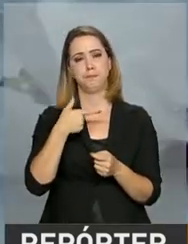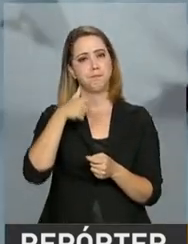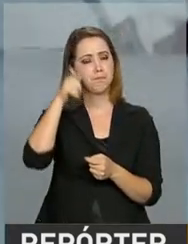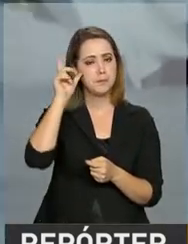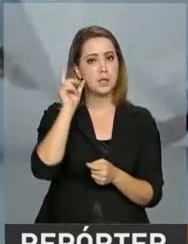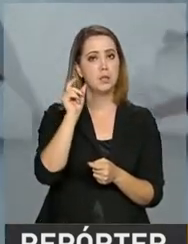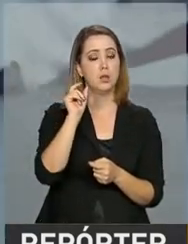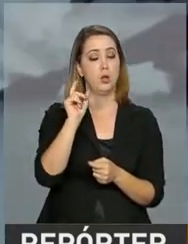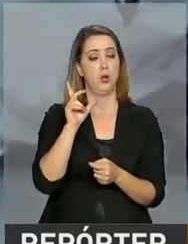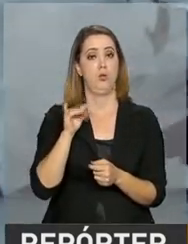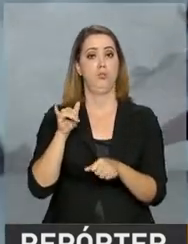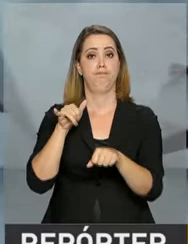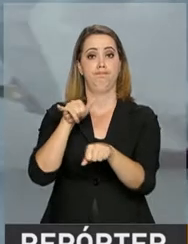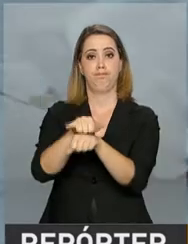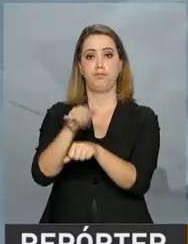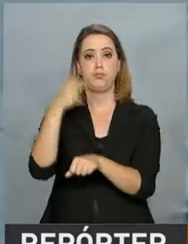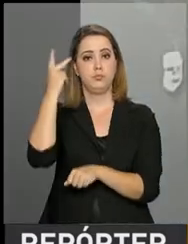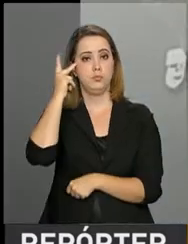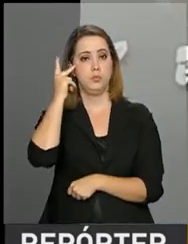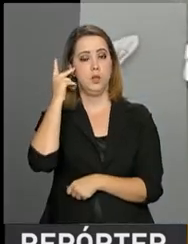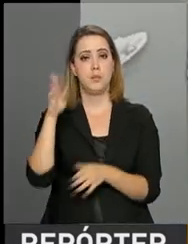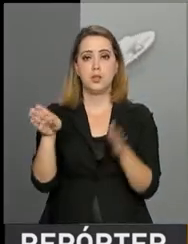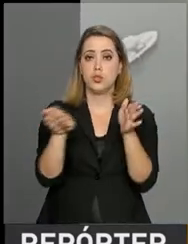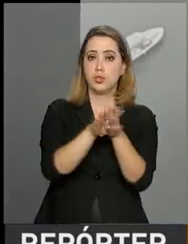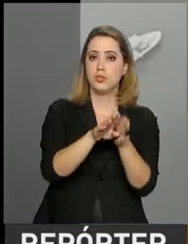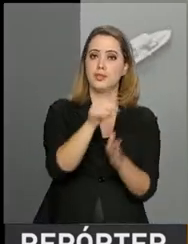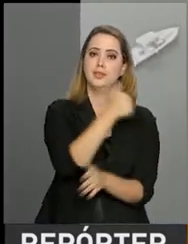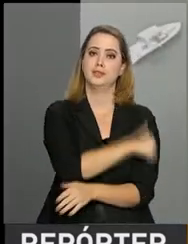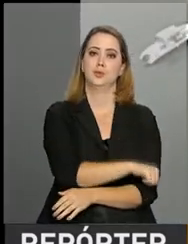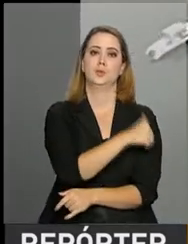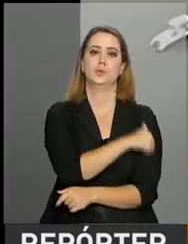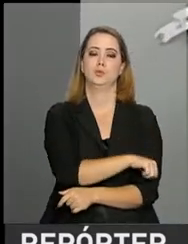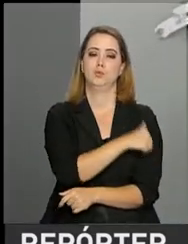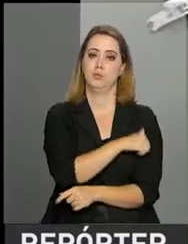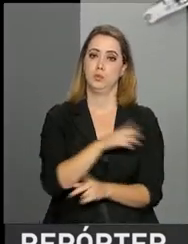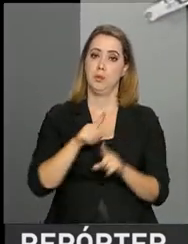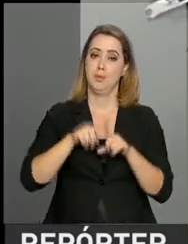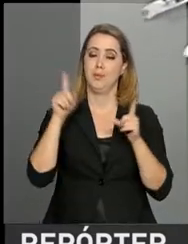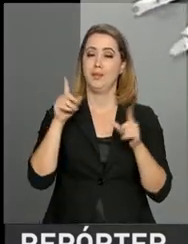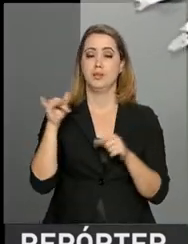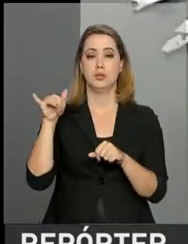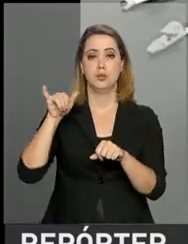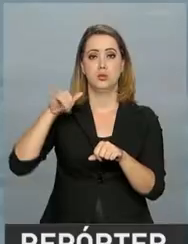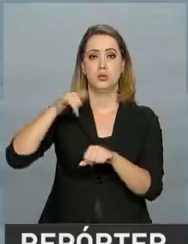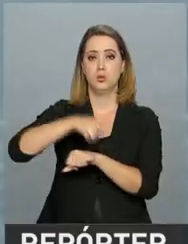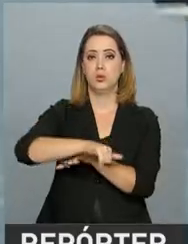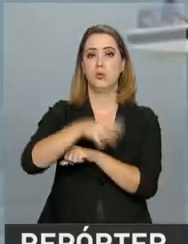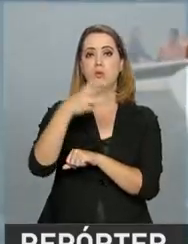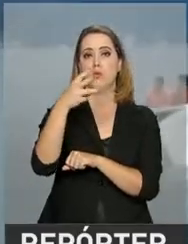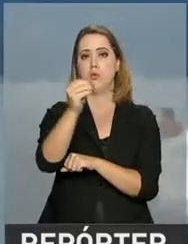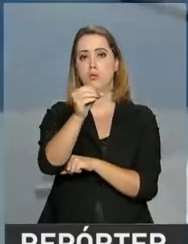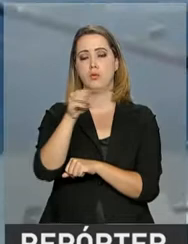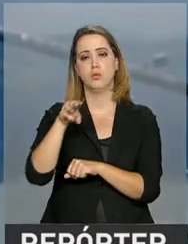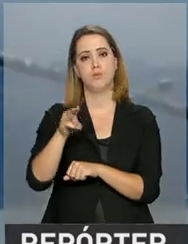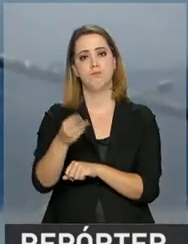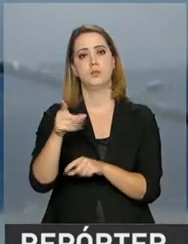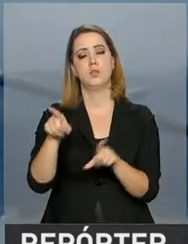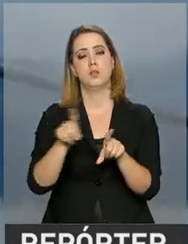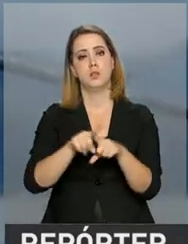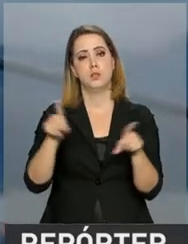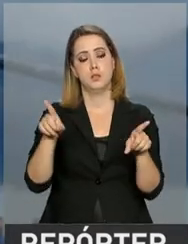da tarde com destino a paraty no litoral do rio de janeiro o vôo teria mais ou menos 30 minutos de duração